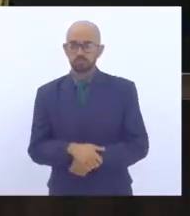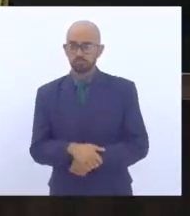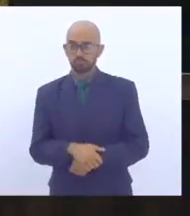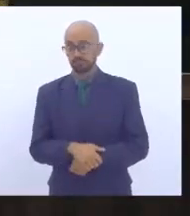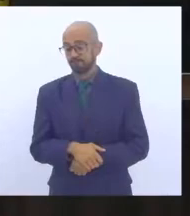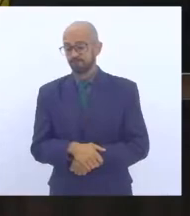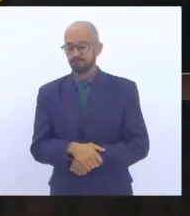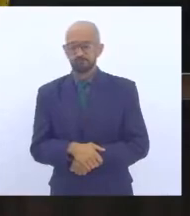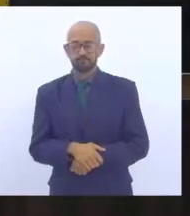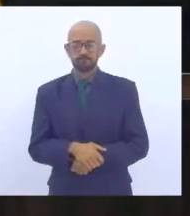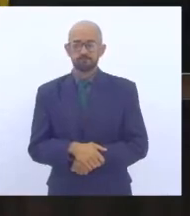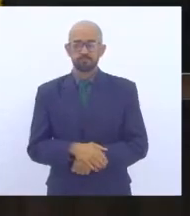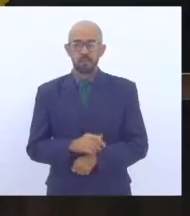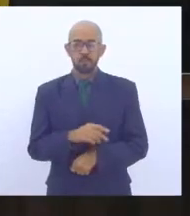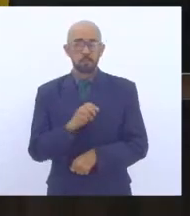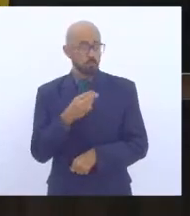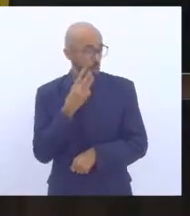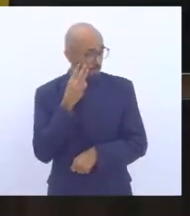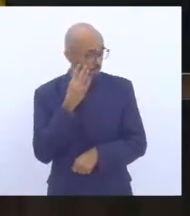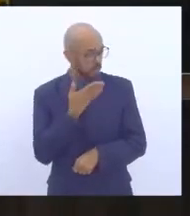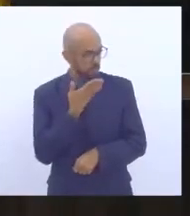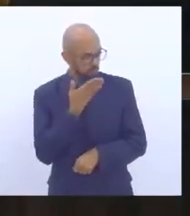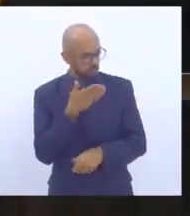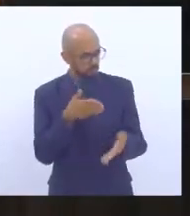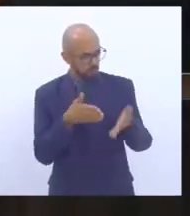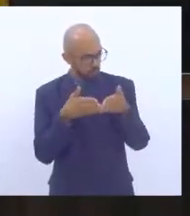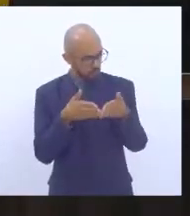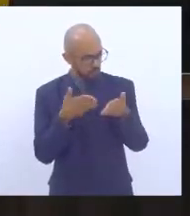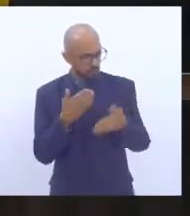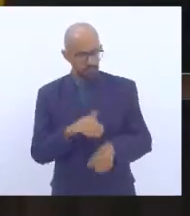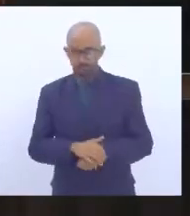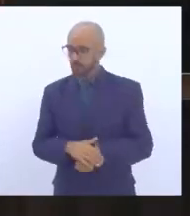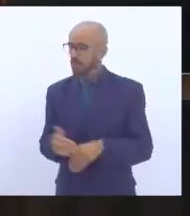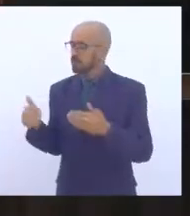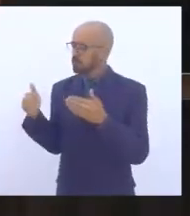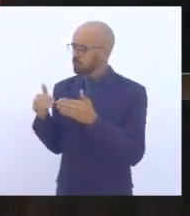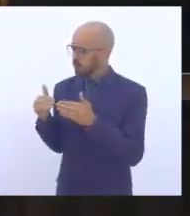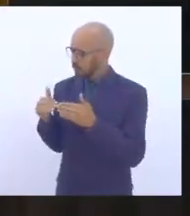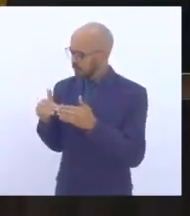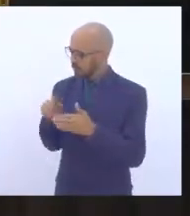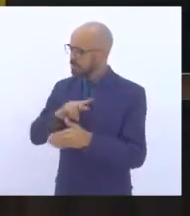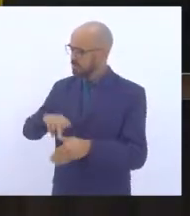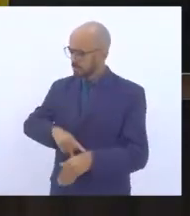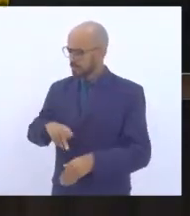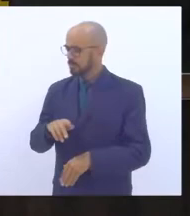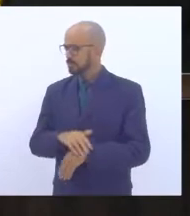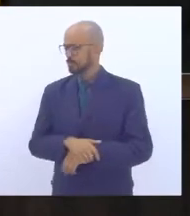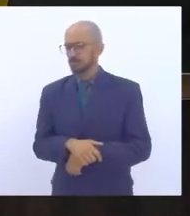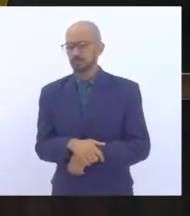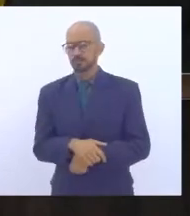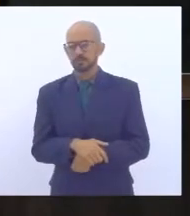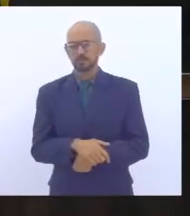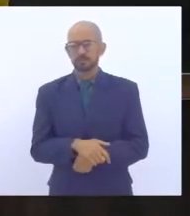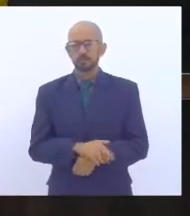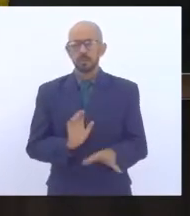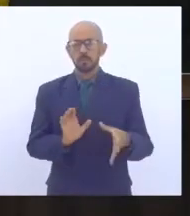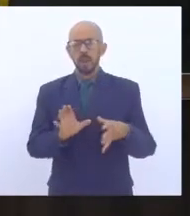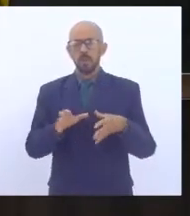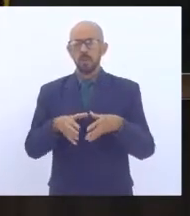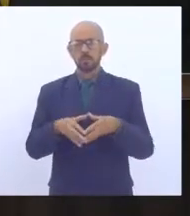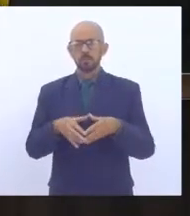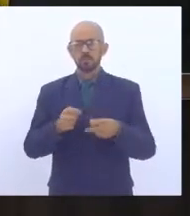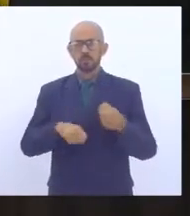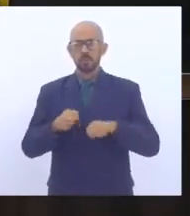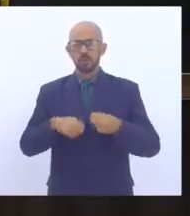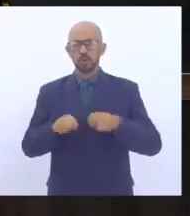a deputada Mônica Francisco por favor é favorável presidente e pela comissão de